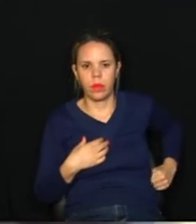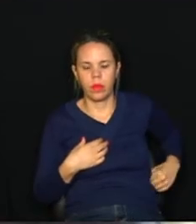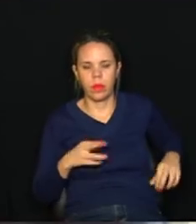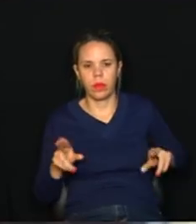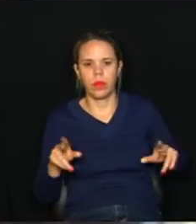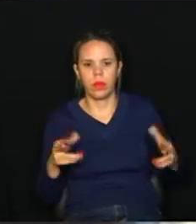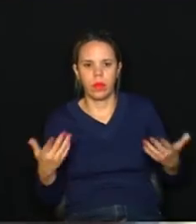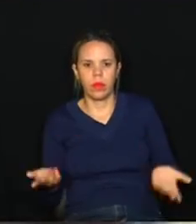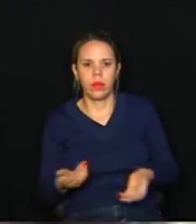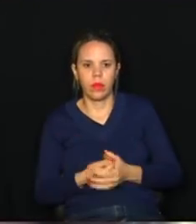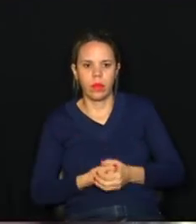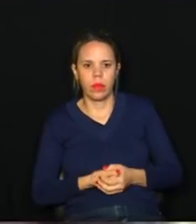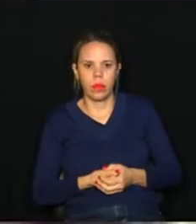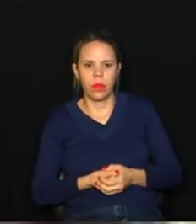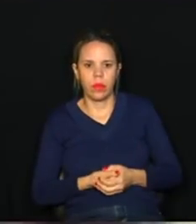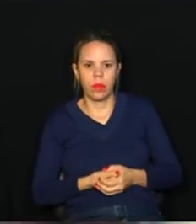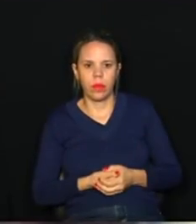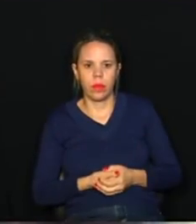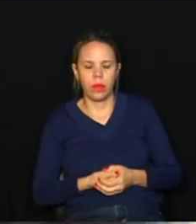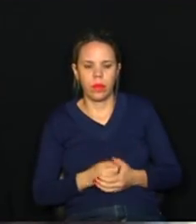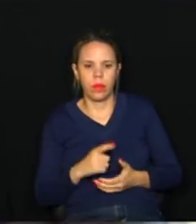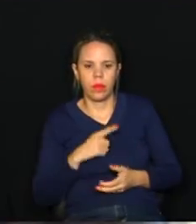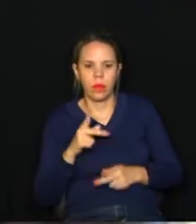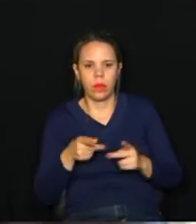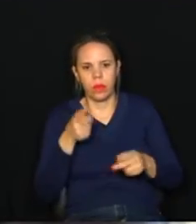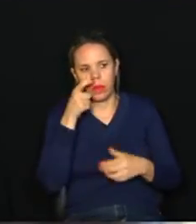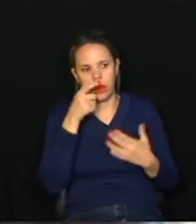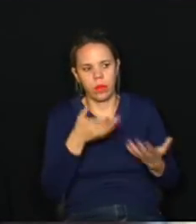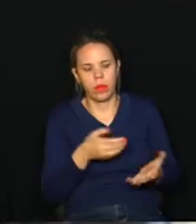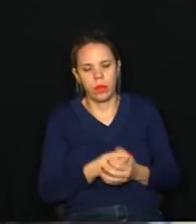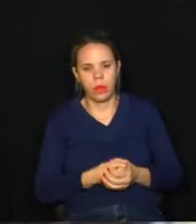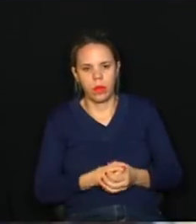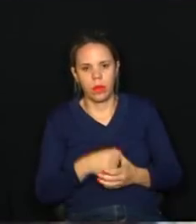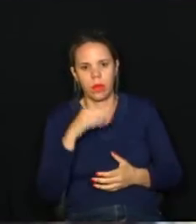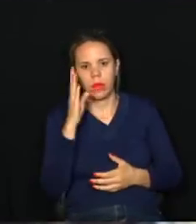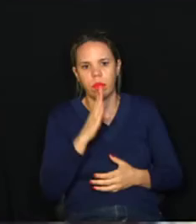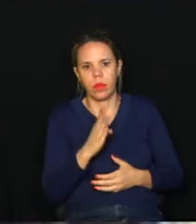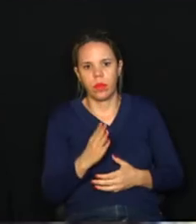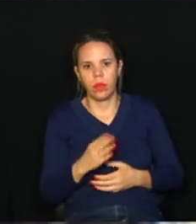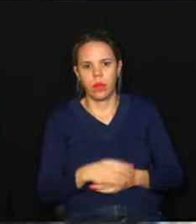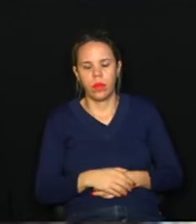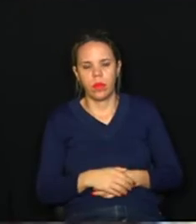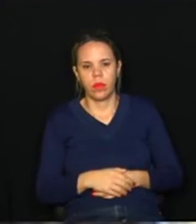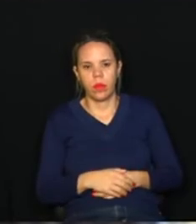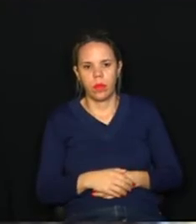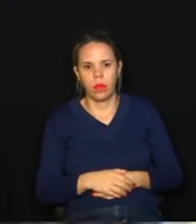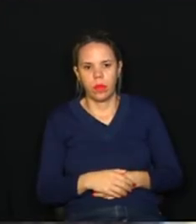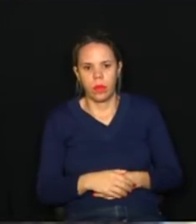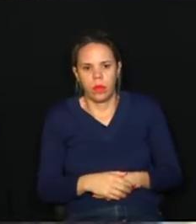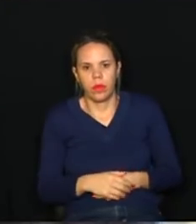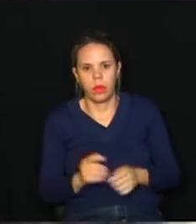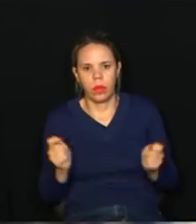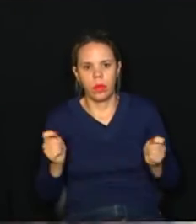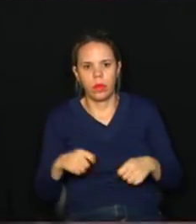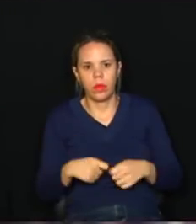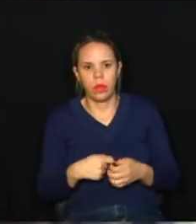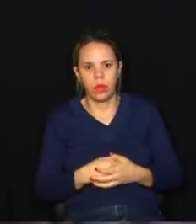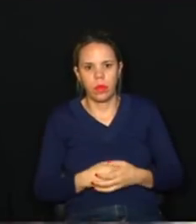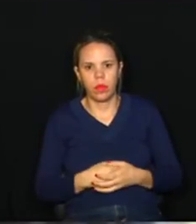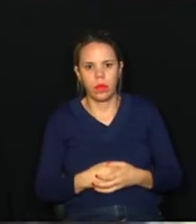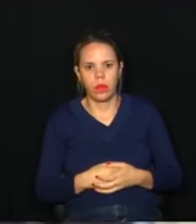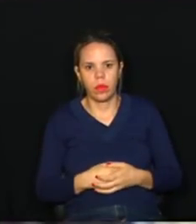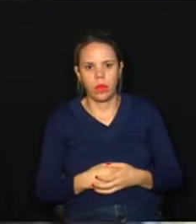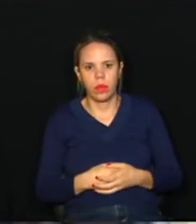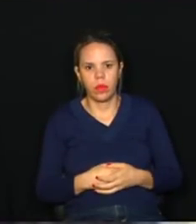distintas e há quem veja, né, o Brasil como uma potência